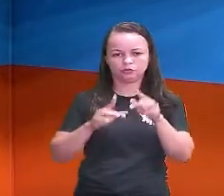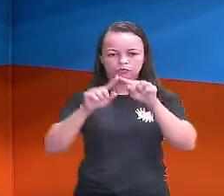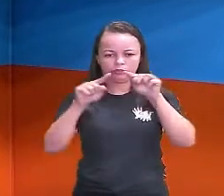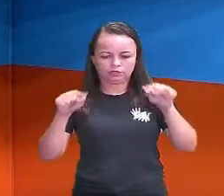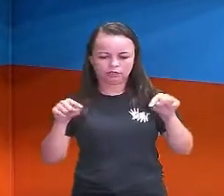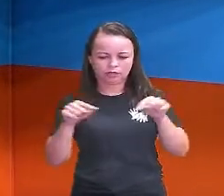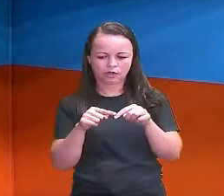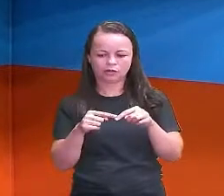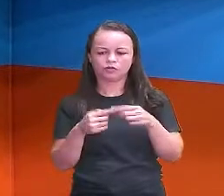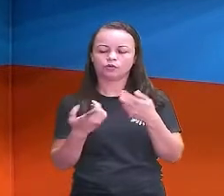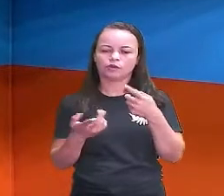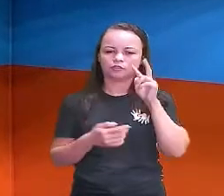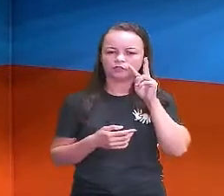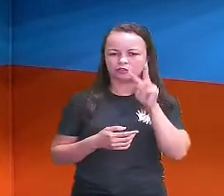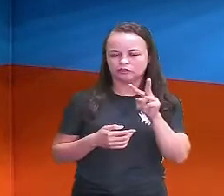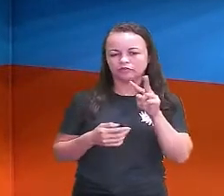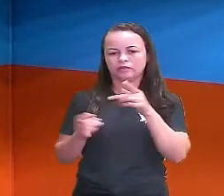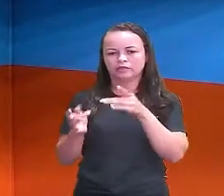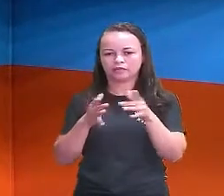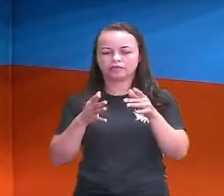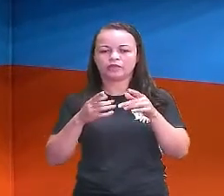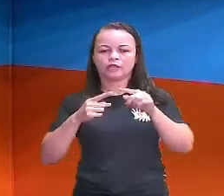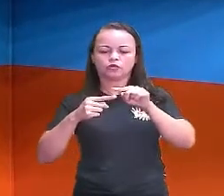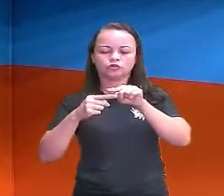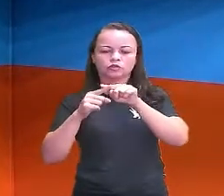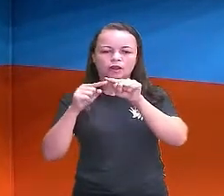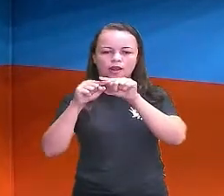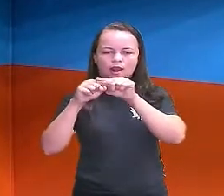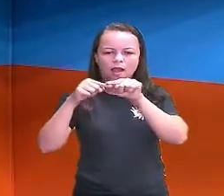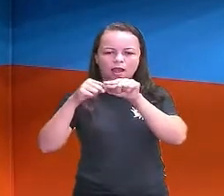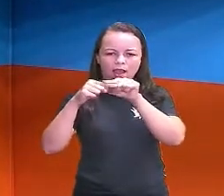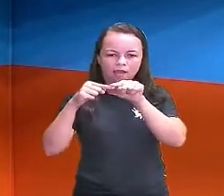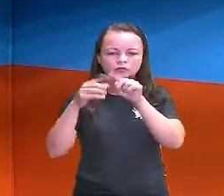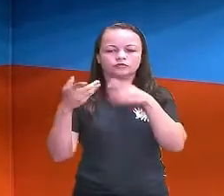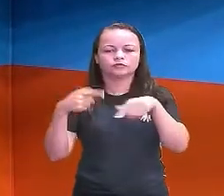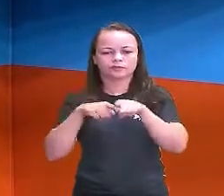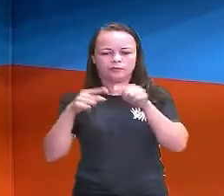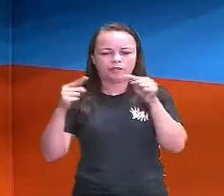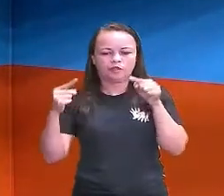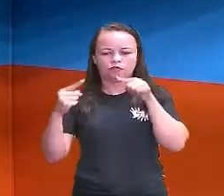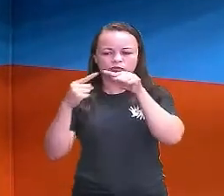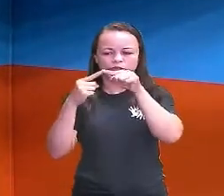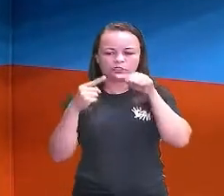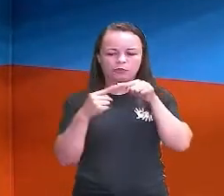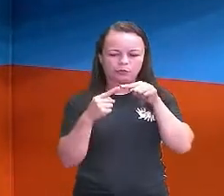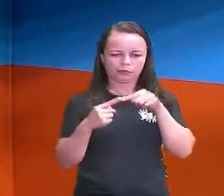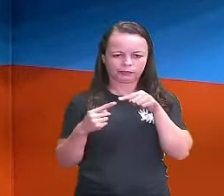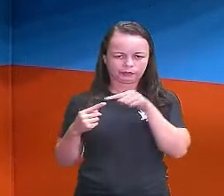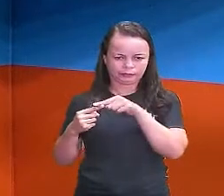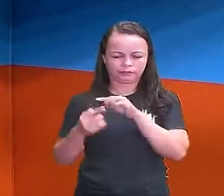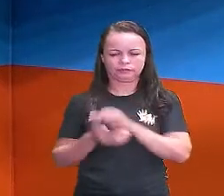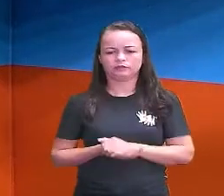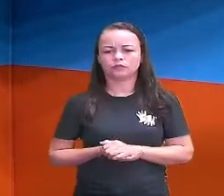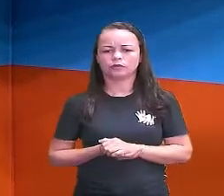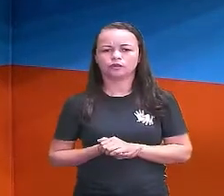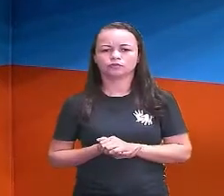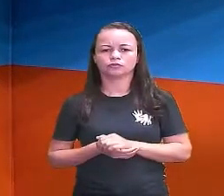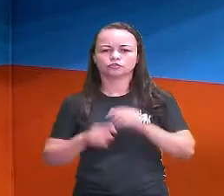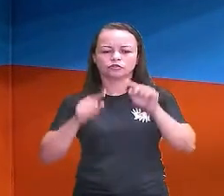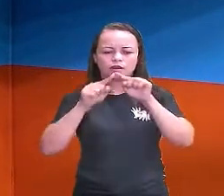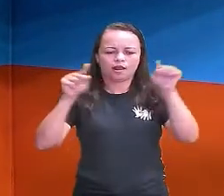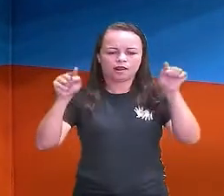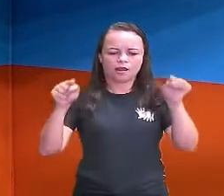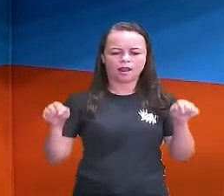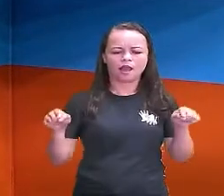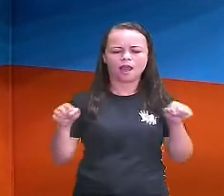vai fazer agora identificando os lados e os vértices, tá certo? E aí, quantos lados tem o